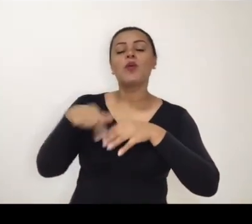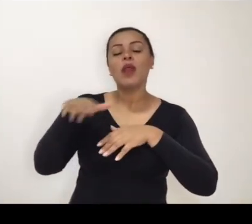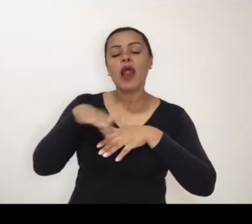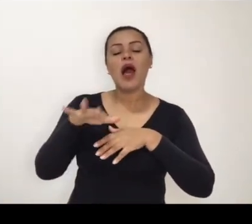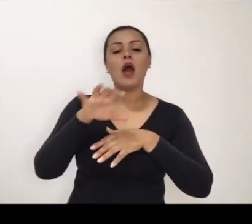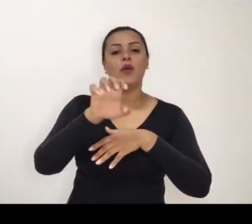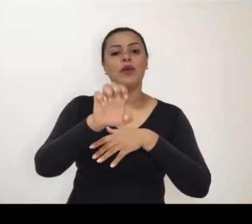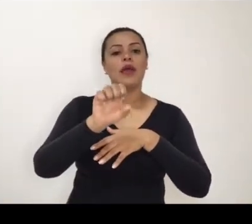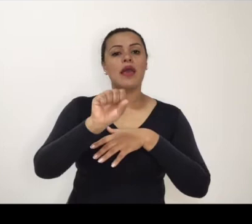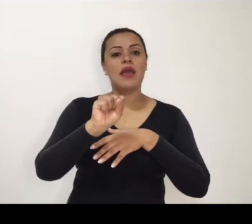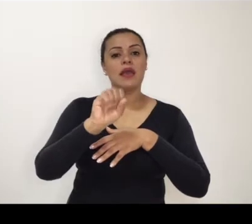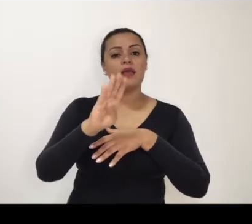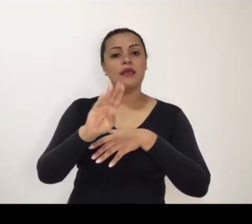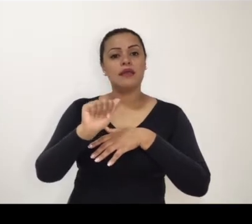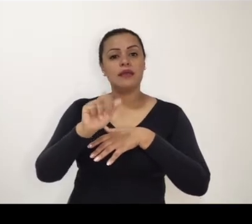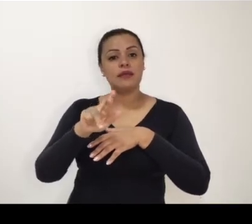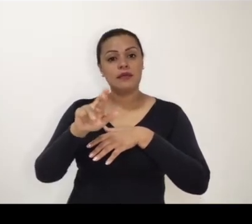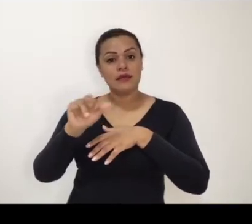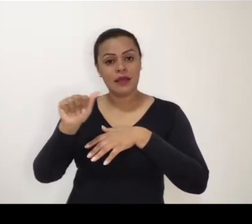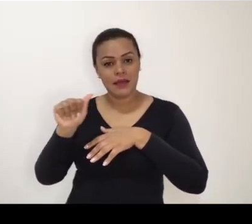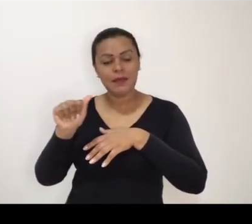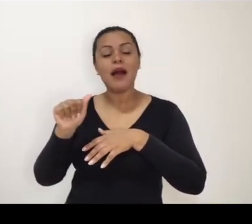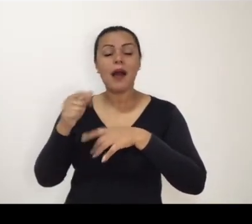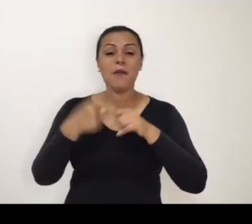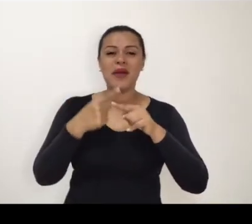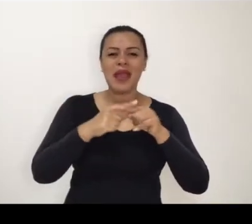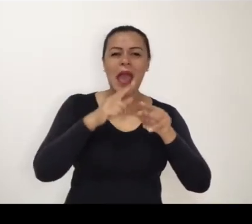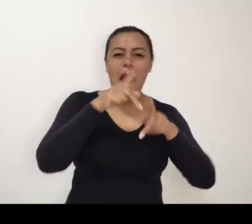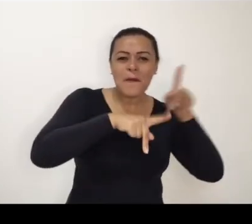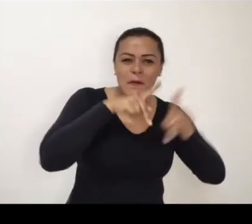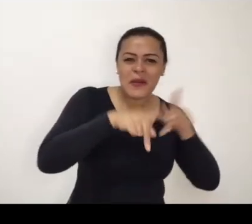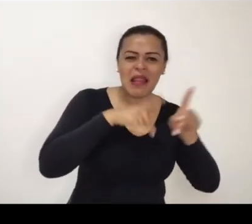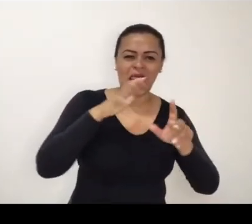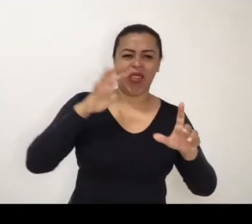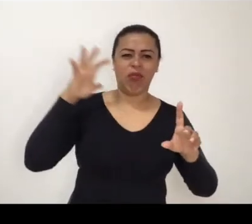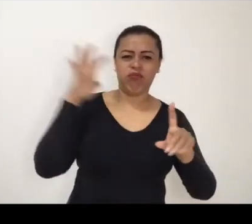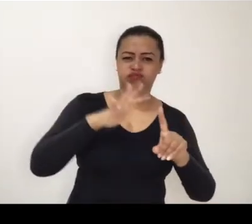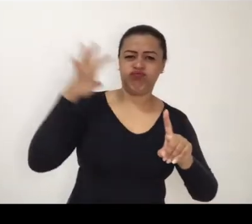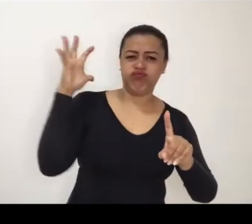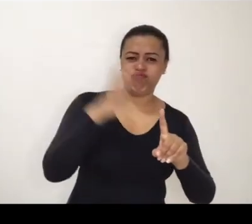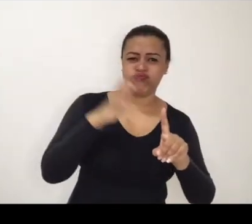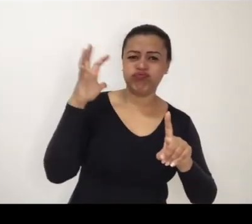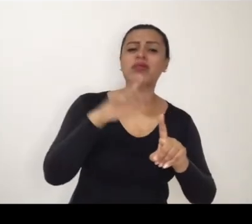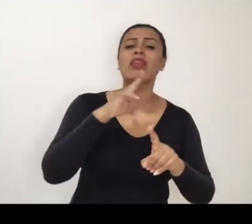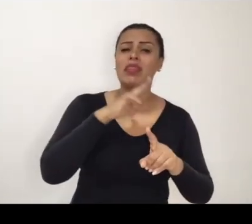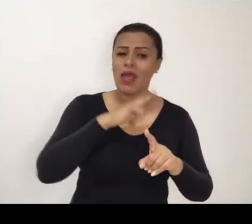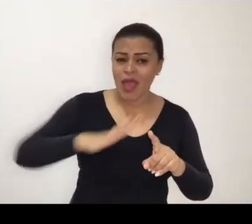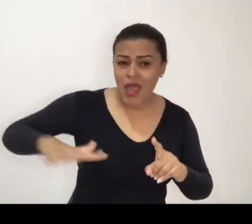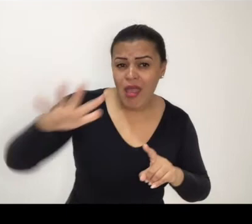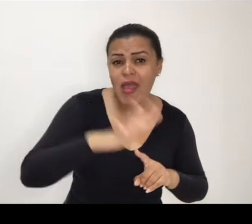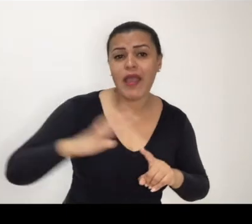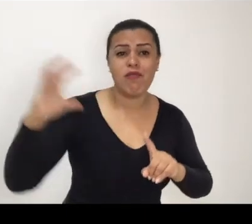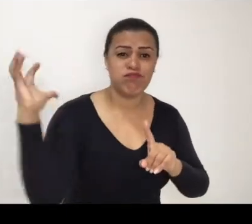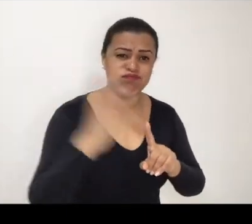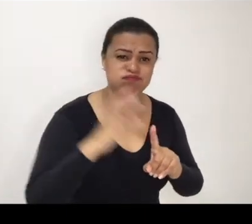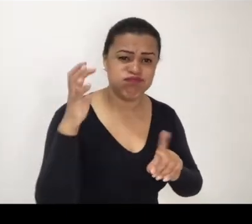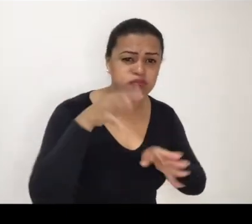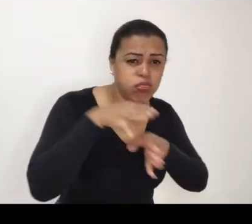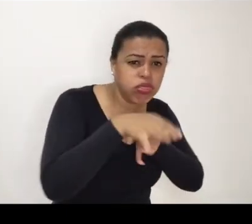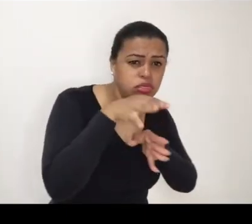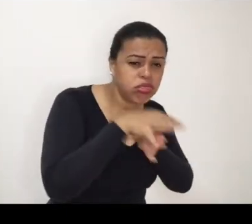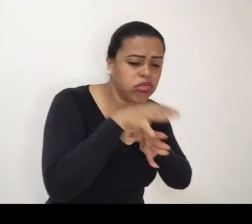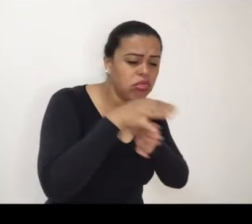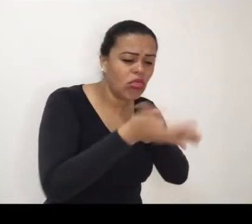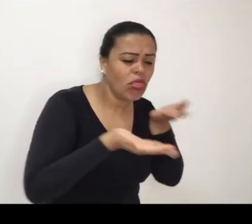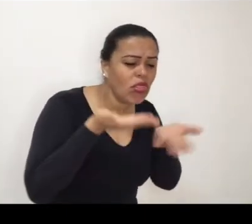o quanto que a população pode ser carregada, pode ser muito facilmente convencida de coisas